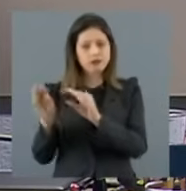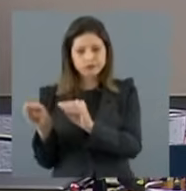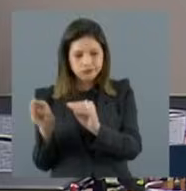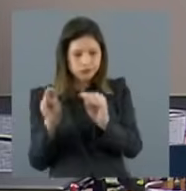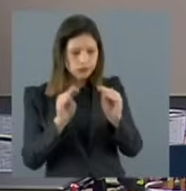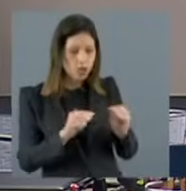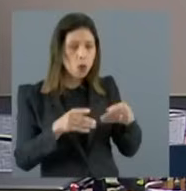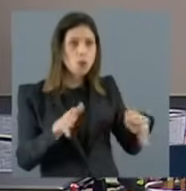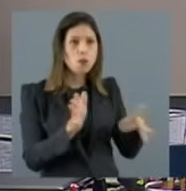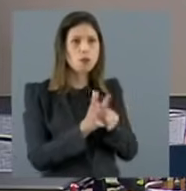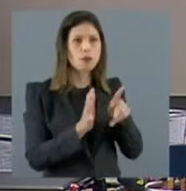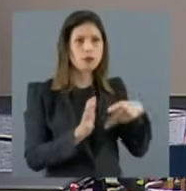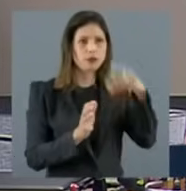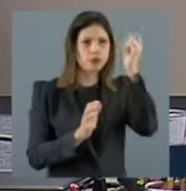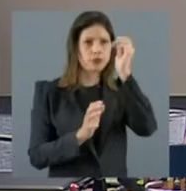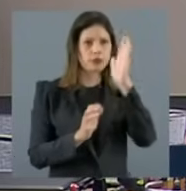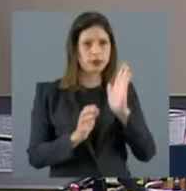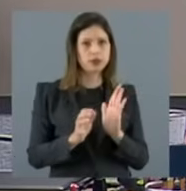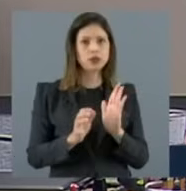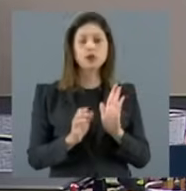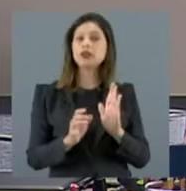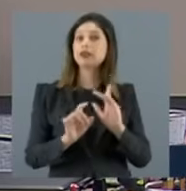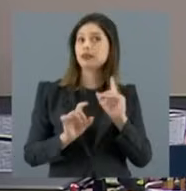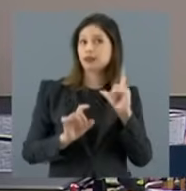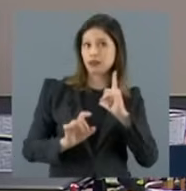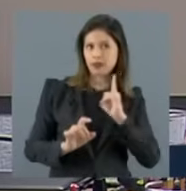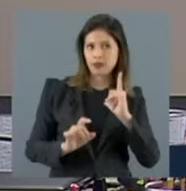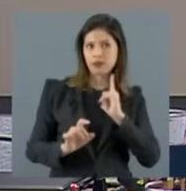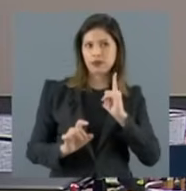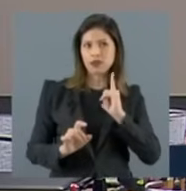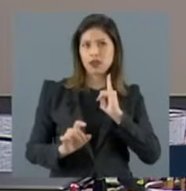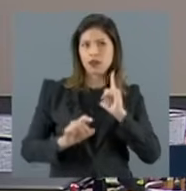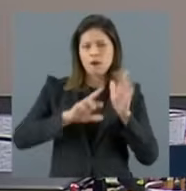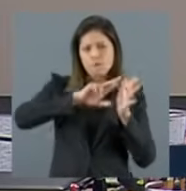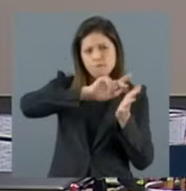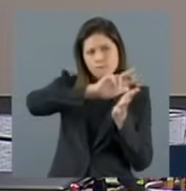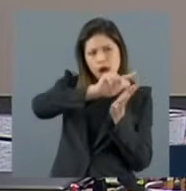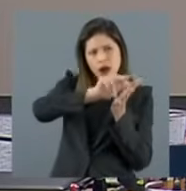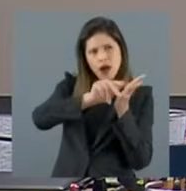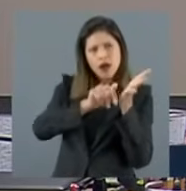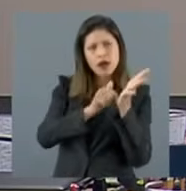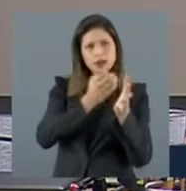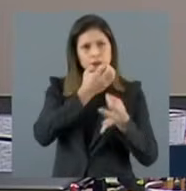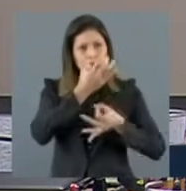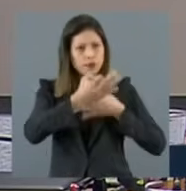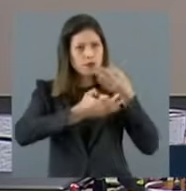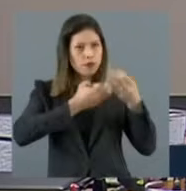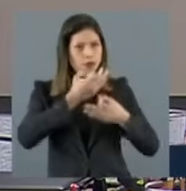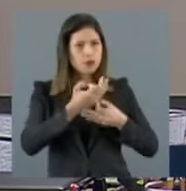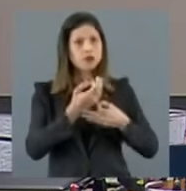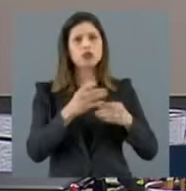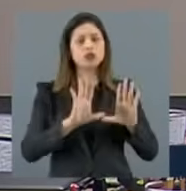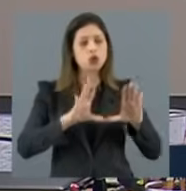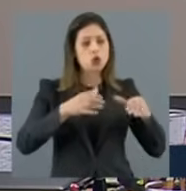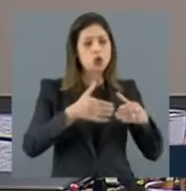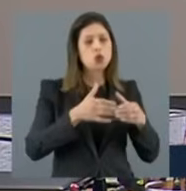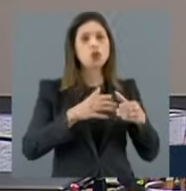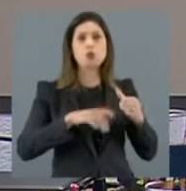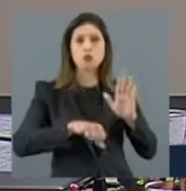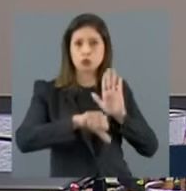Brasil. Ideias de grandes think tanks, organizações